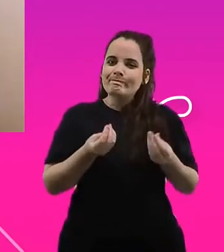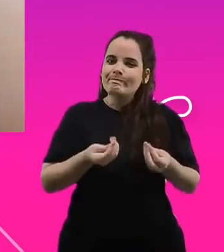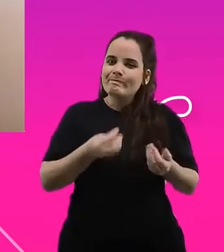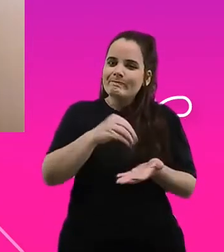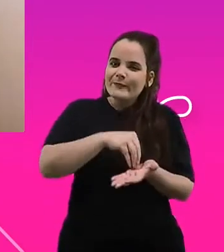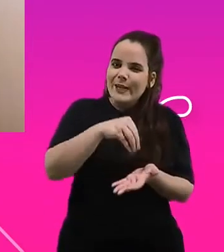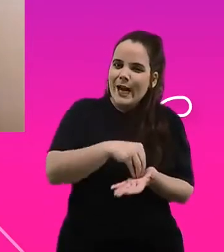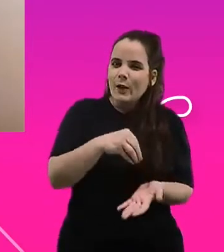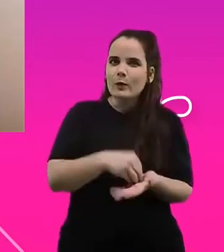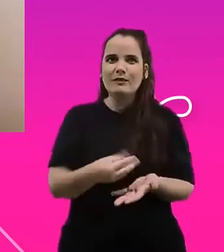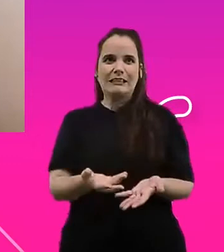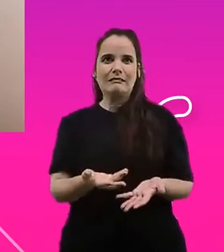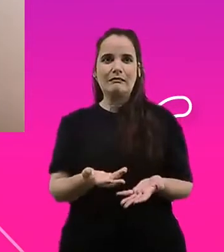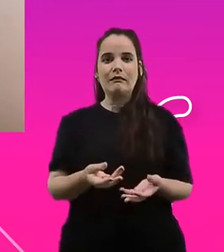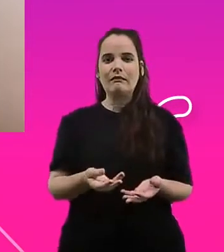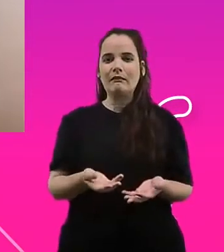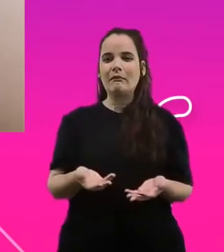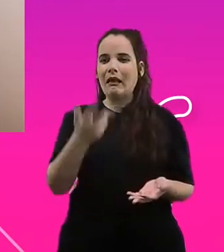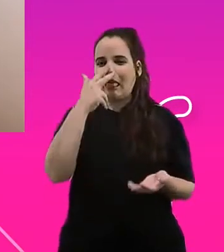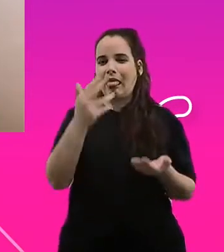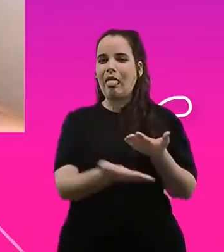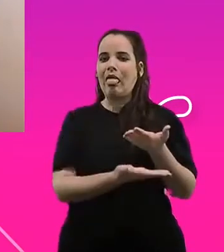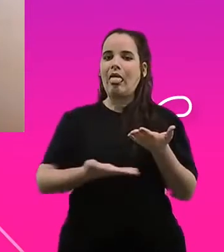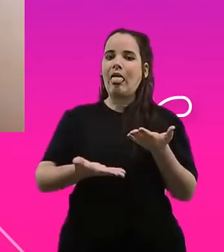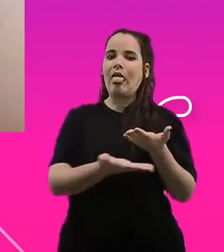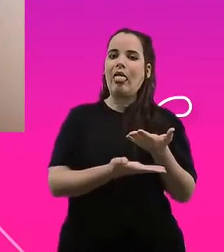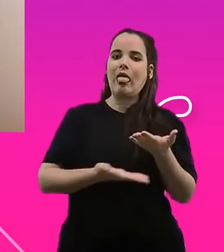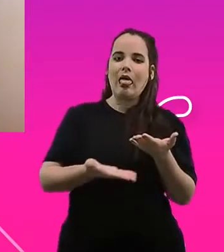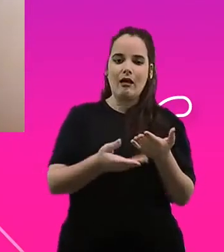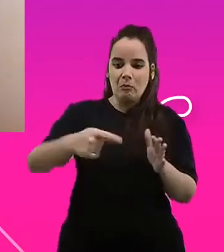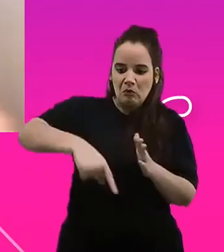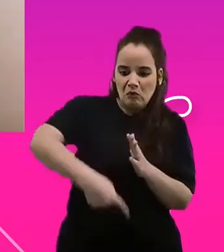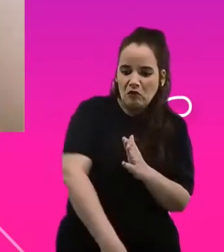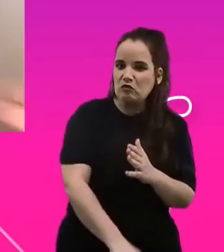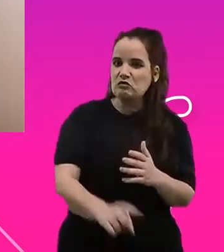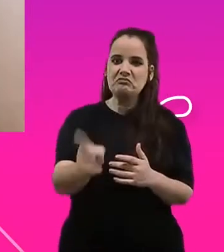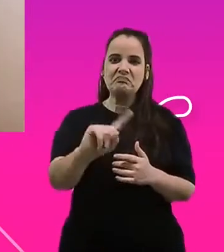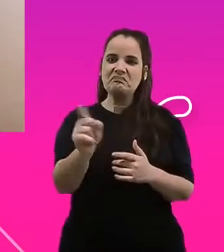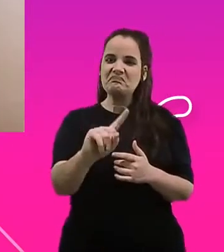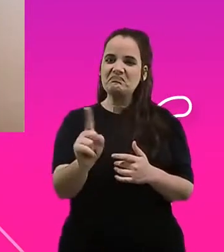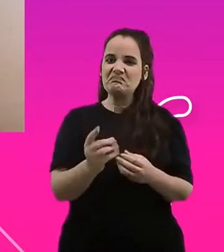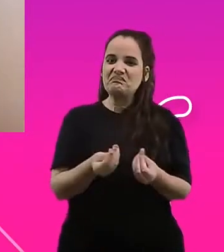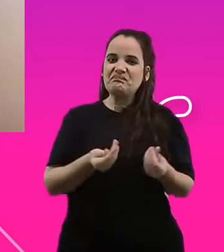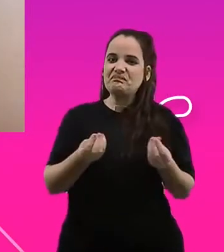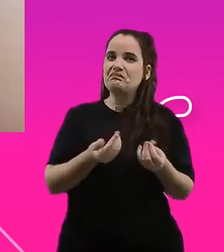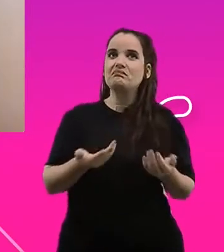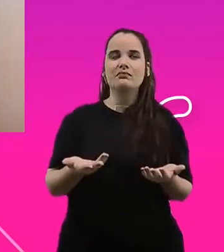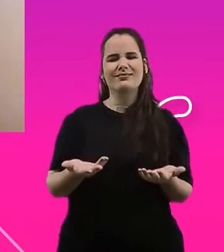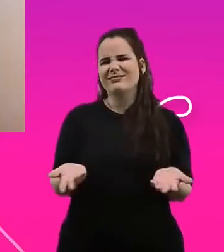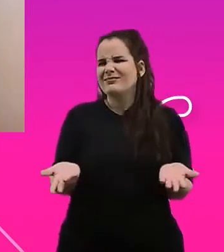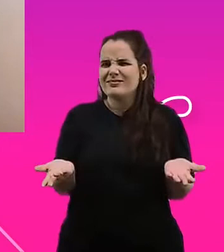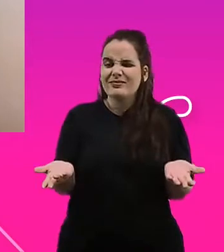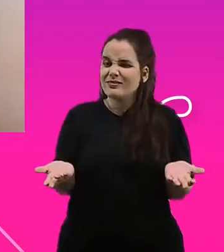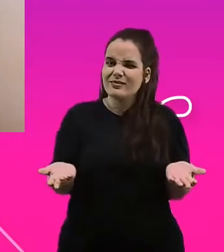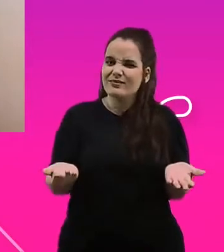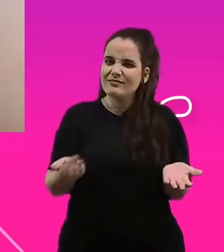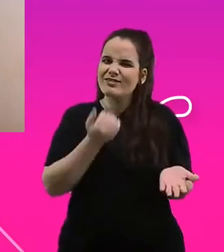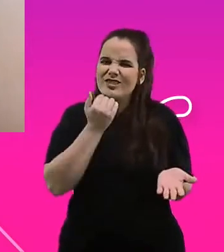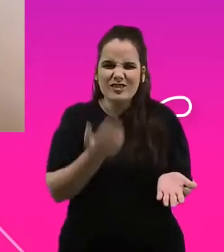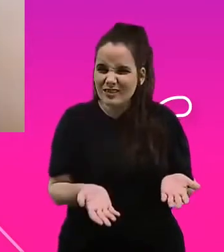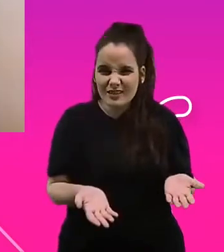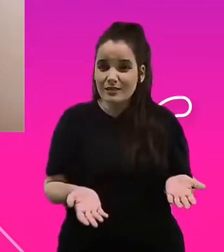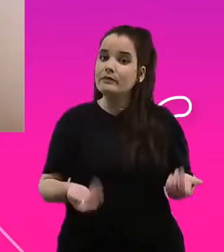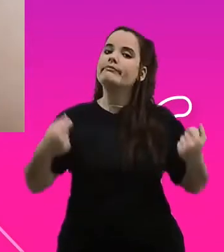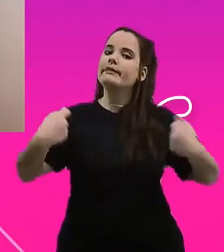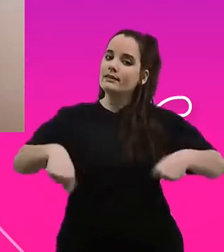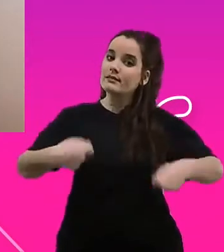tem profundidade. Então, eu acho que tem esses pontos para refletir, sabe? Então, acho